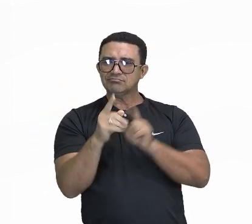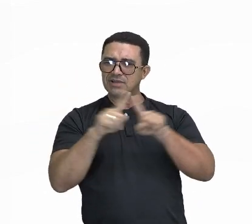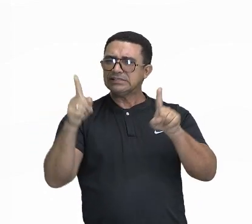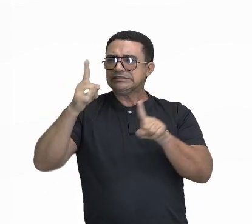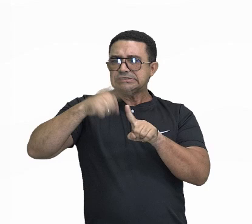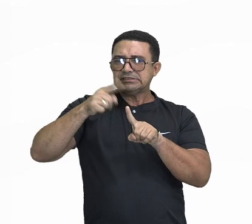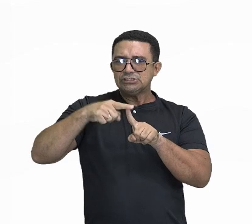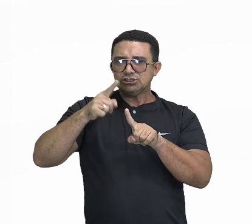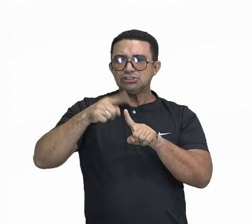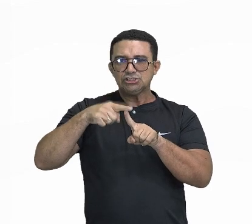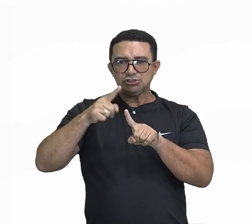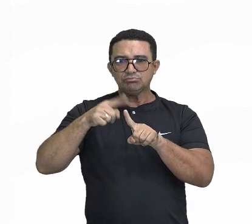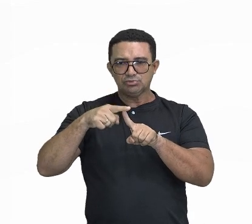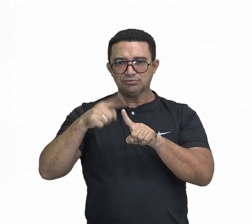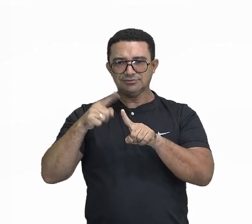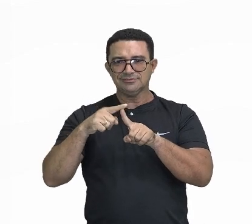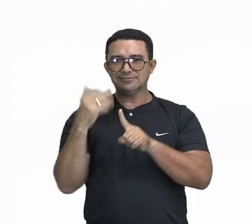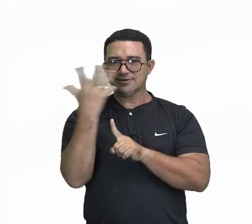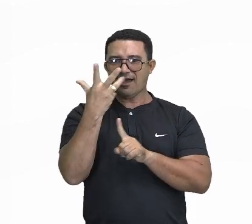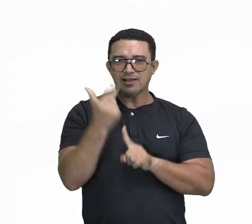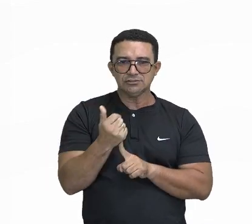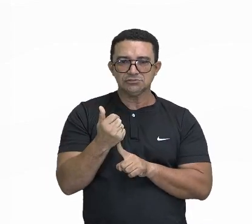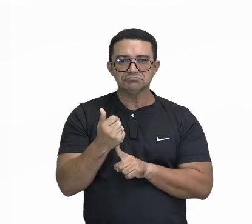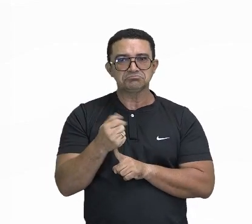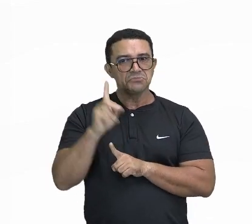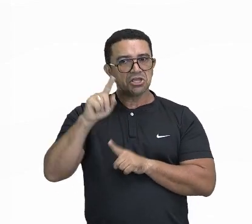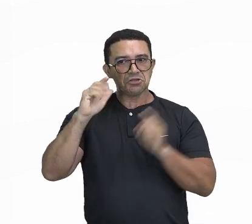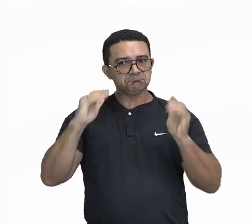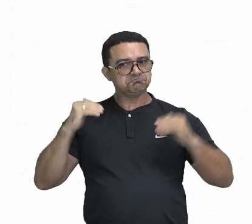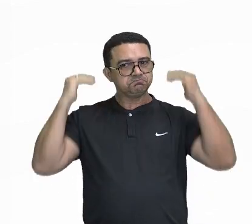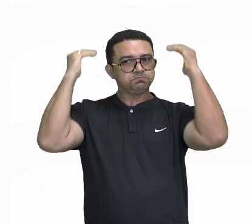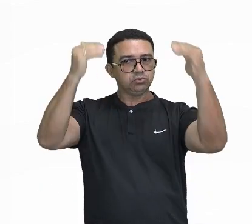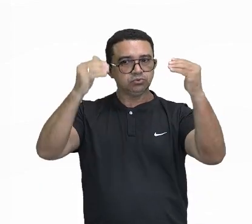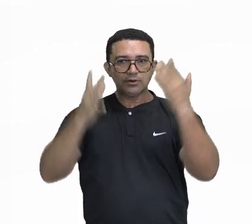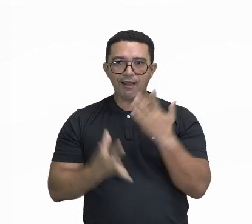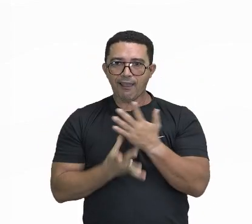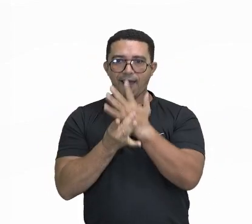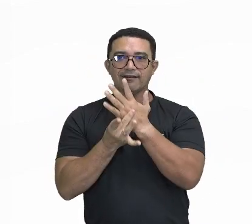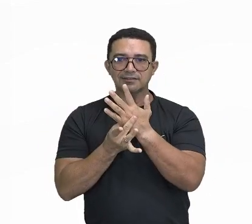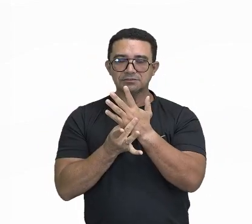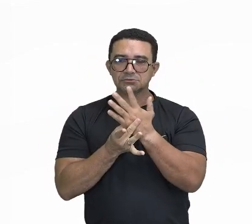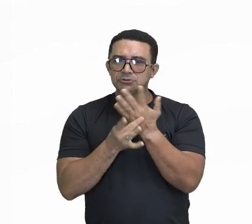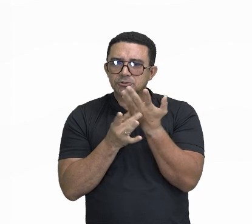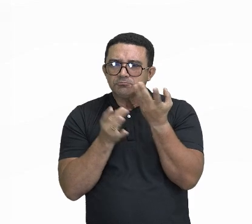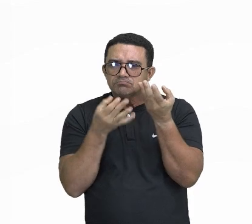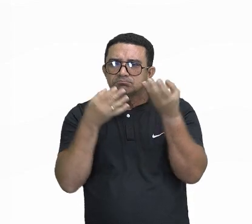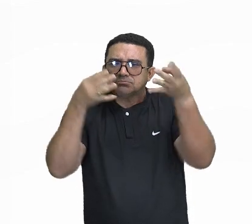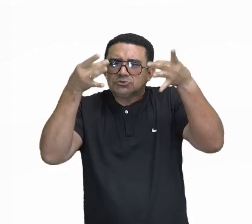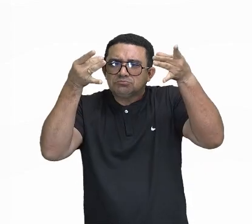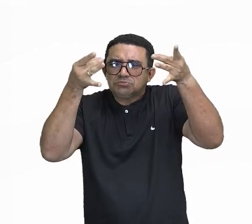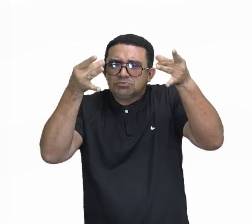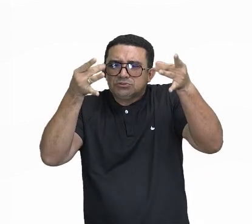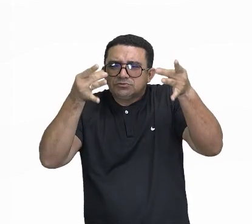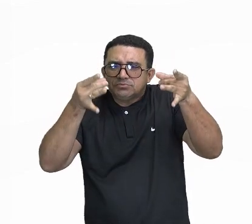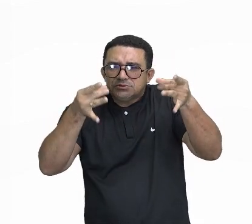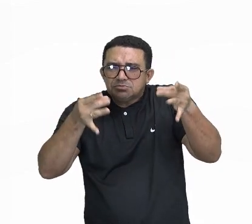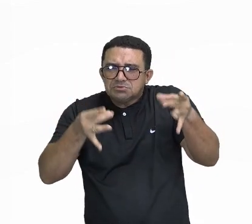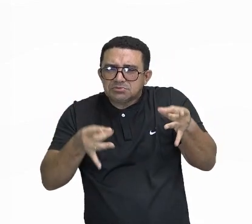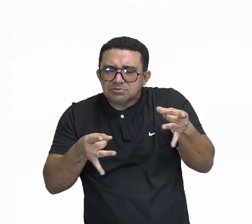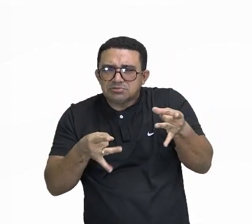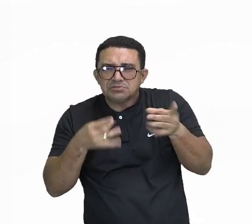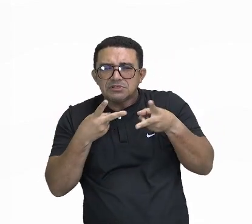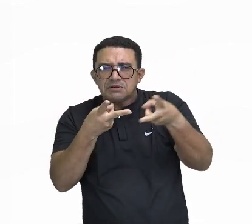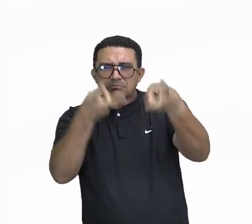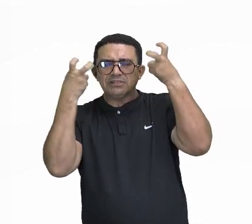chamado hiperrealismo, ou seja, o pintor pinta com tanto detalhe, se você observar, você acha que é